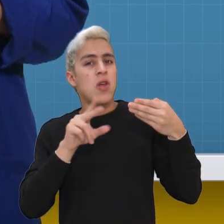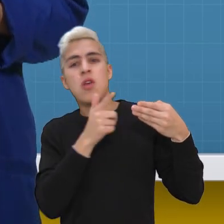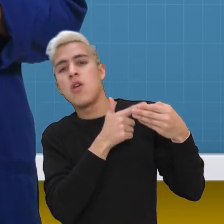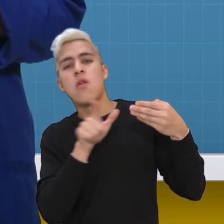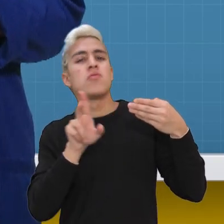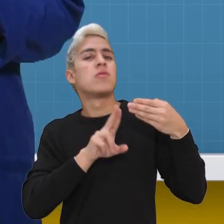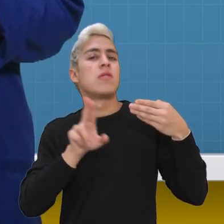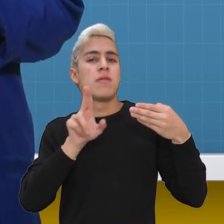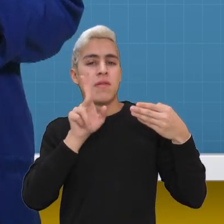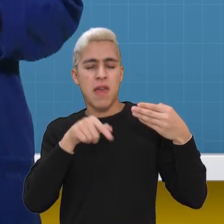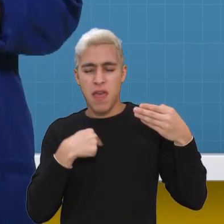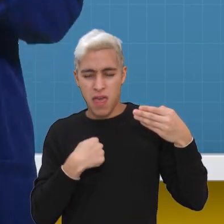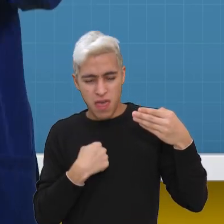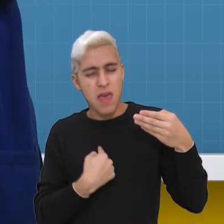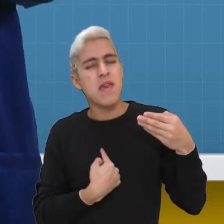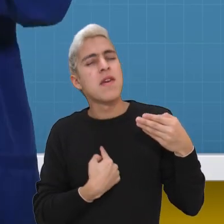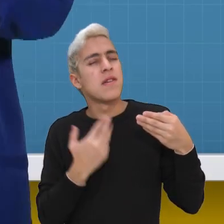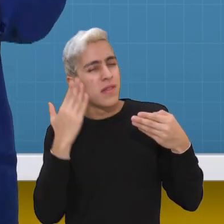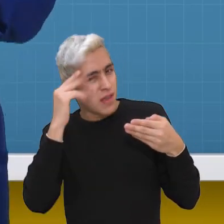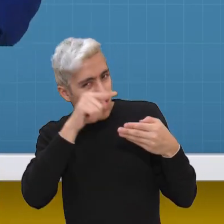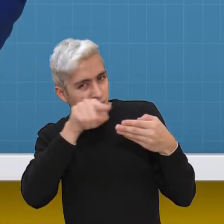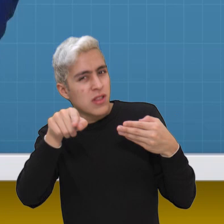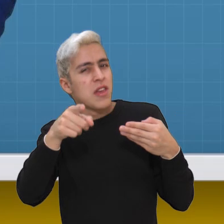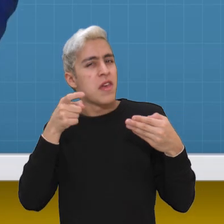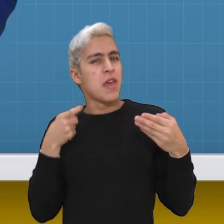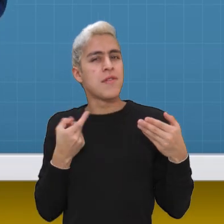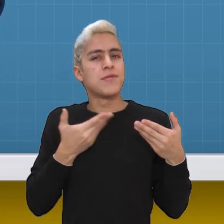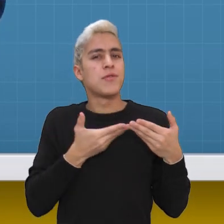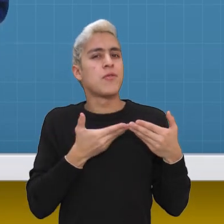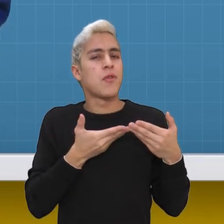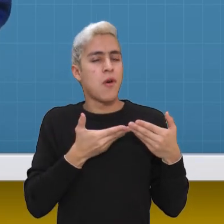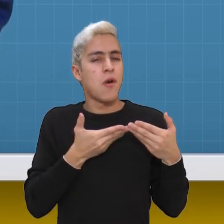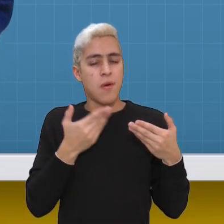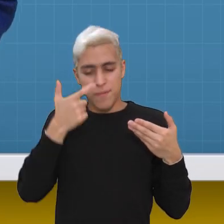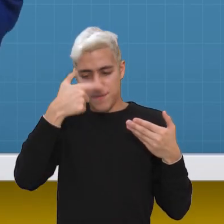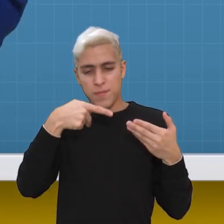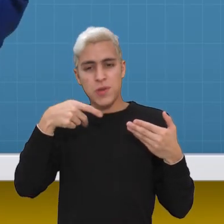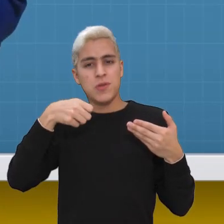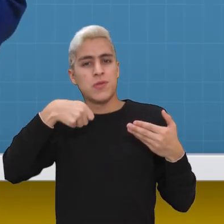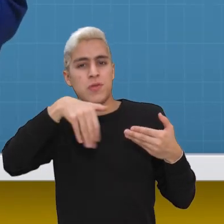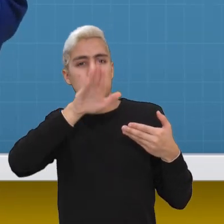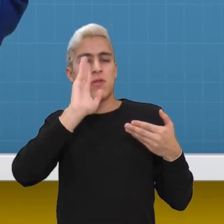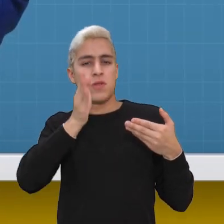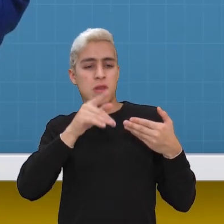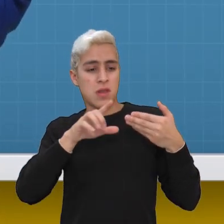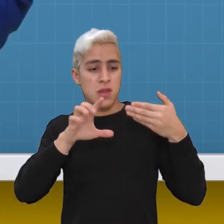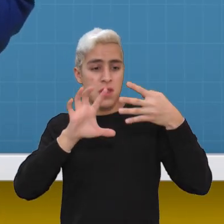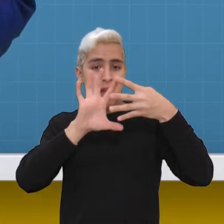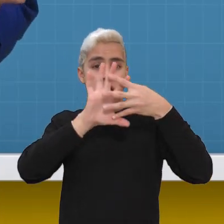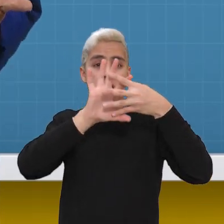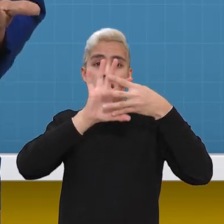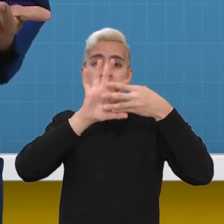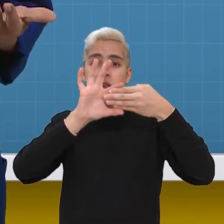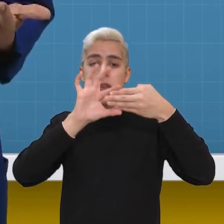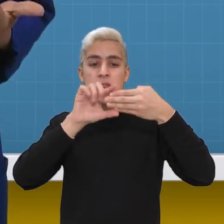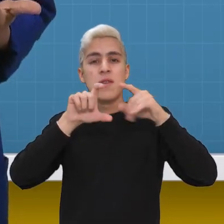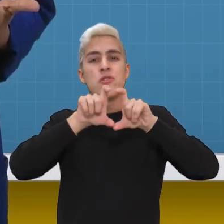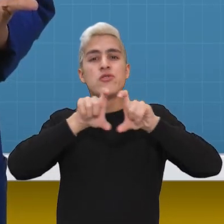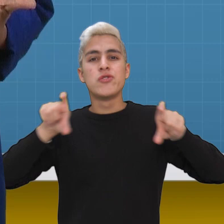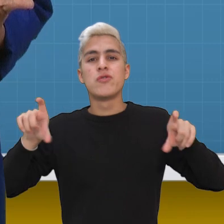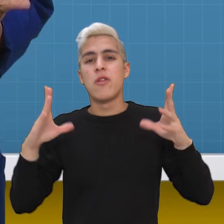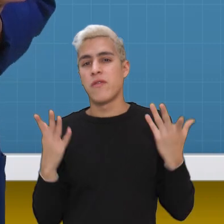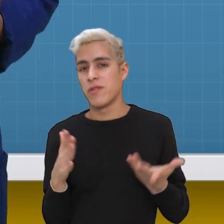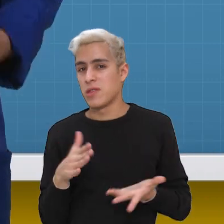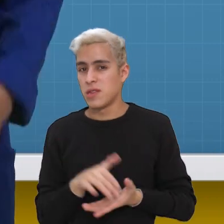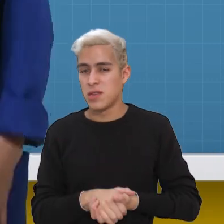ter outro nome. E eu sei que você já viu isso, que a tua professora já contou. Ao conjunto de 4 versos,